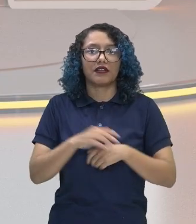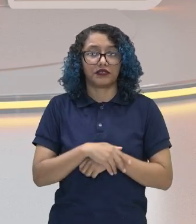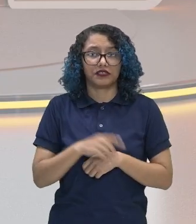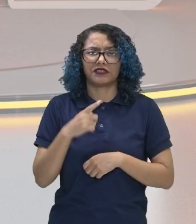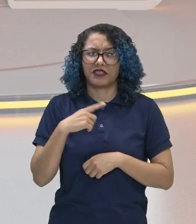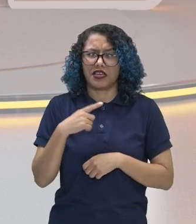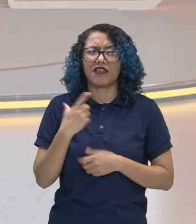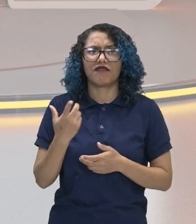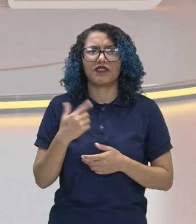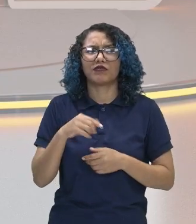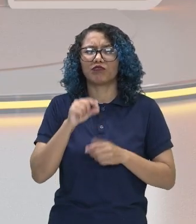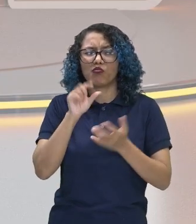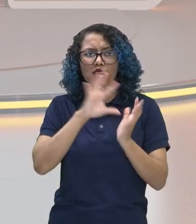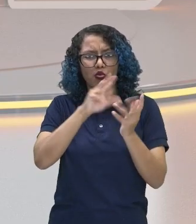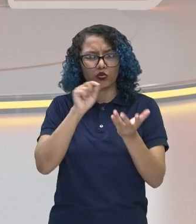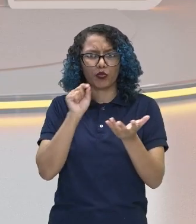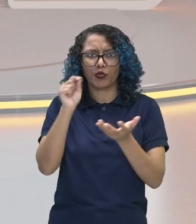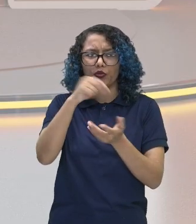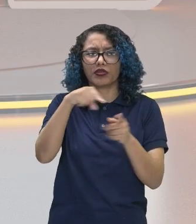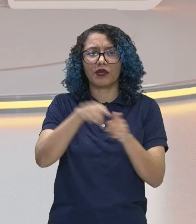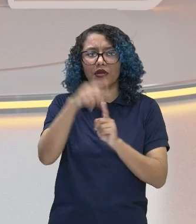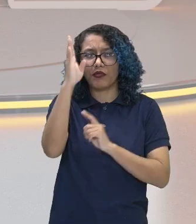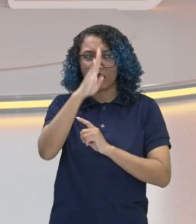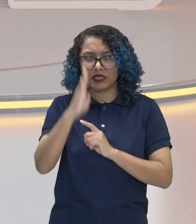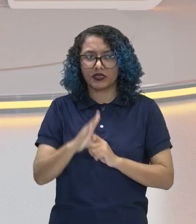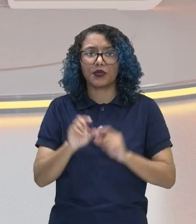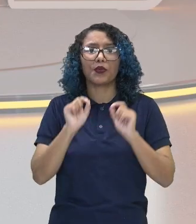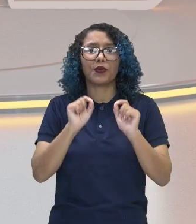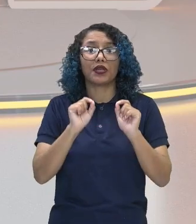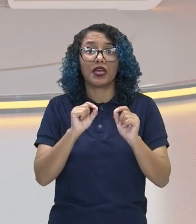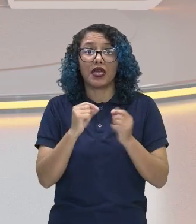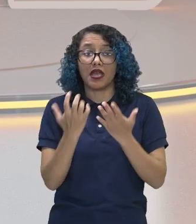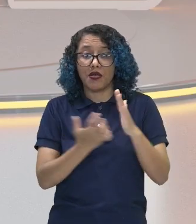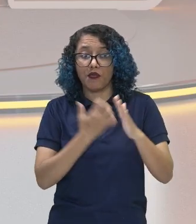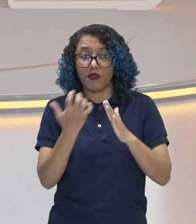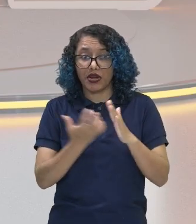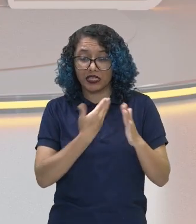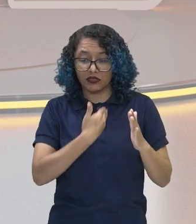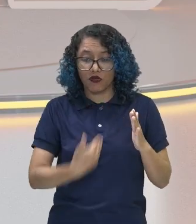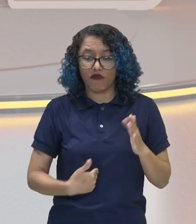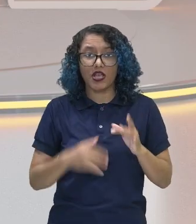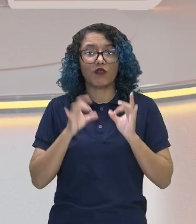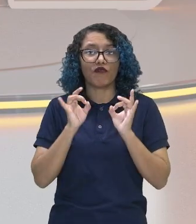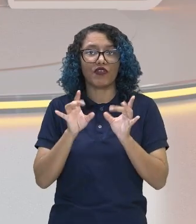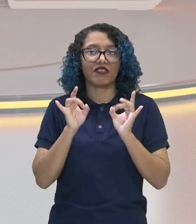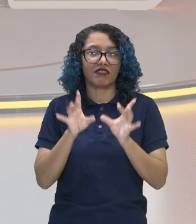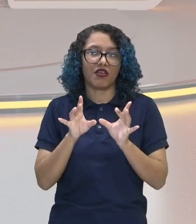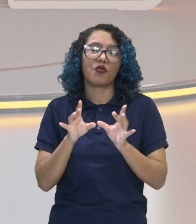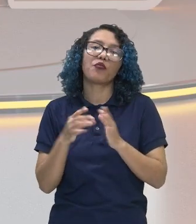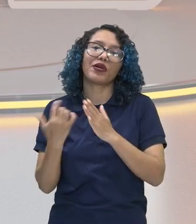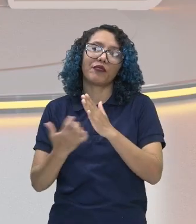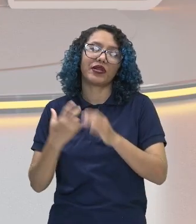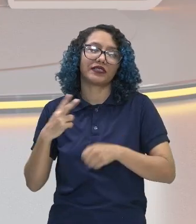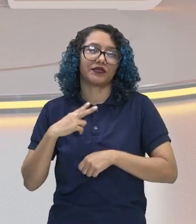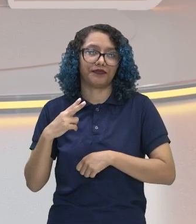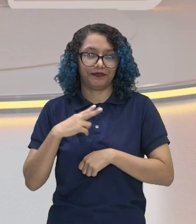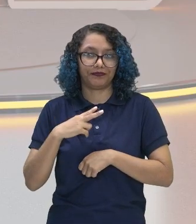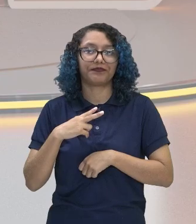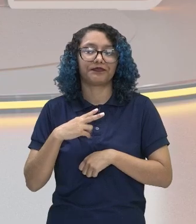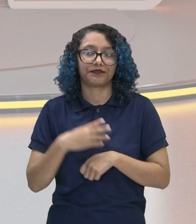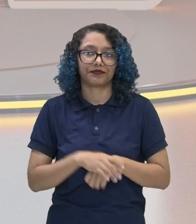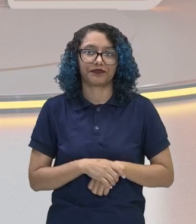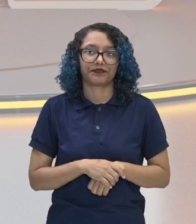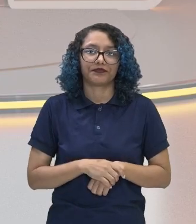América Latina, no Brasil, né? As privatizações, as vendas das empresas estatais para a iniciativa privada. E aí nós temos